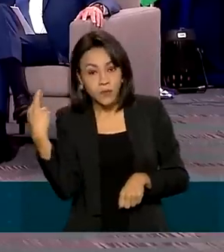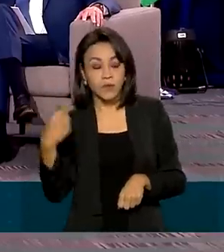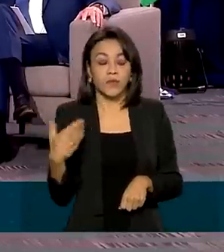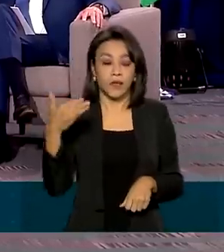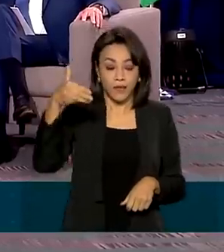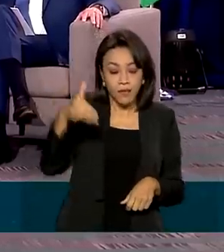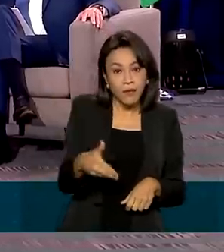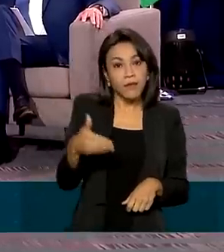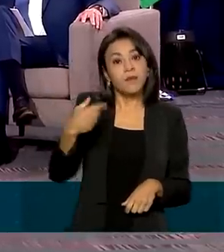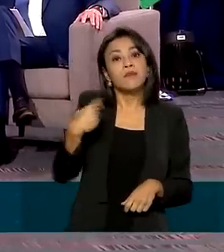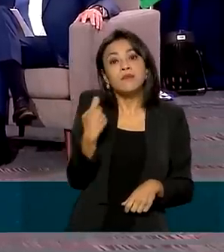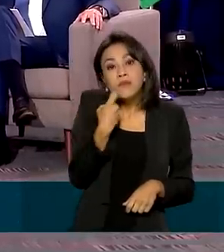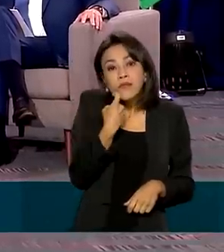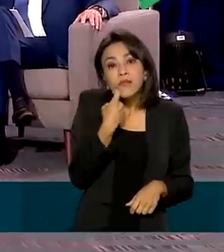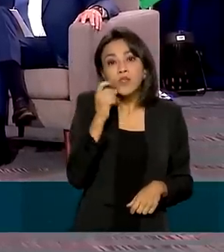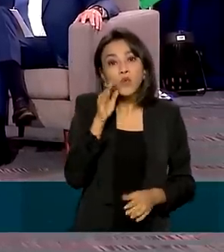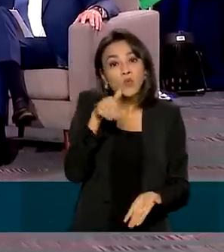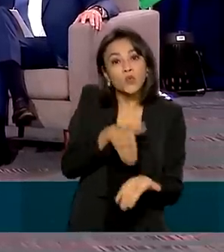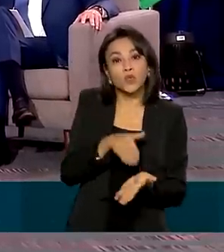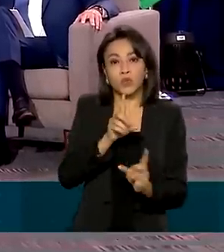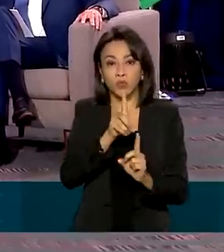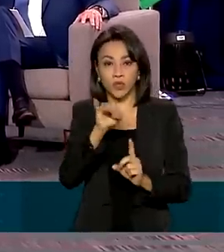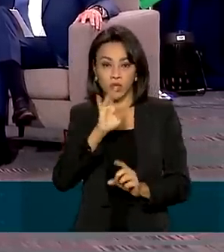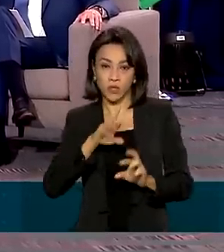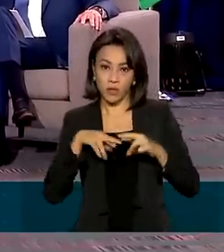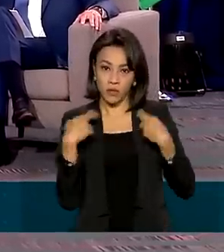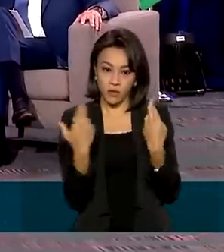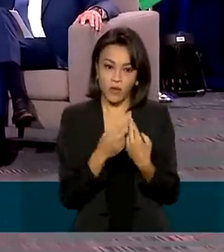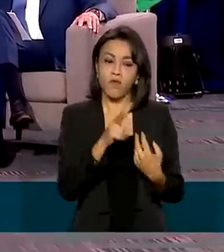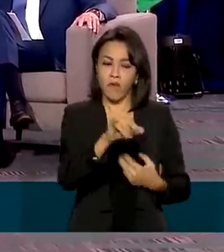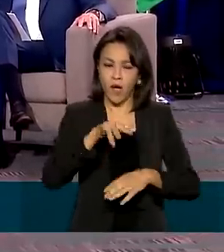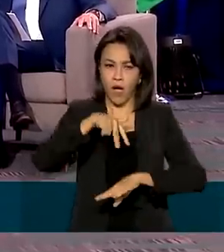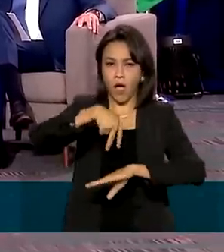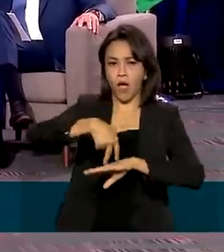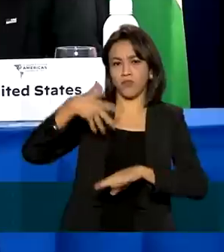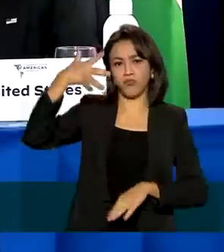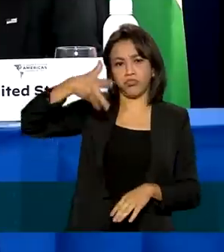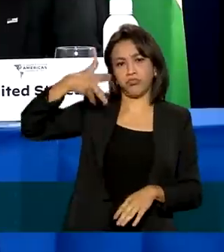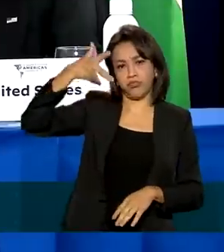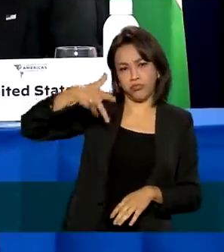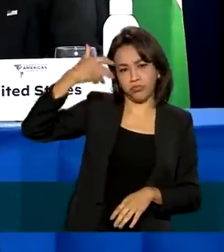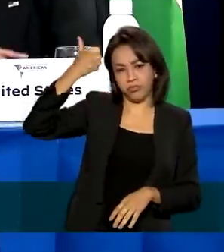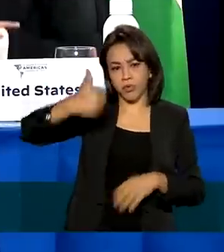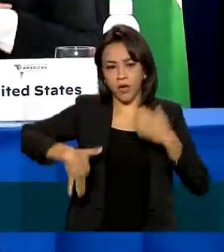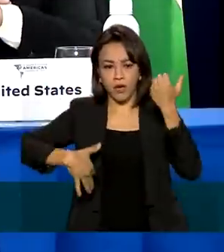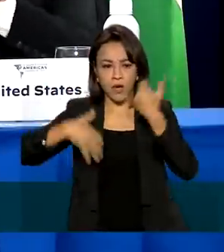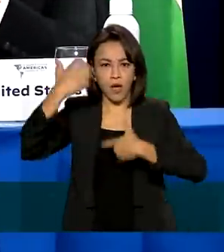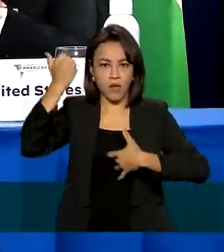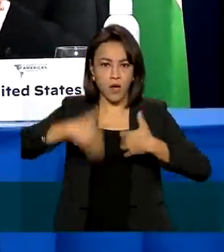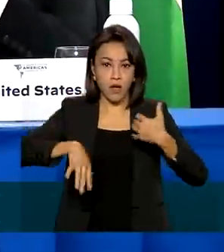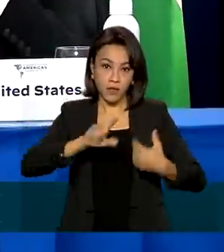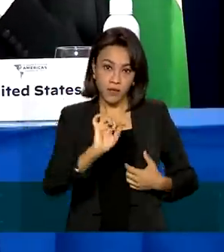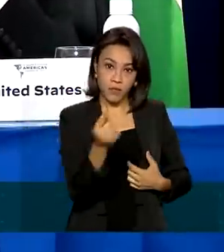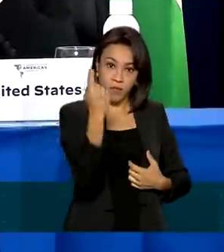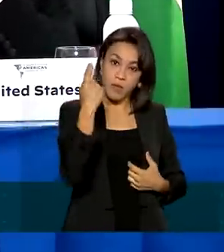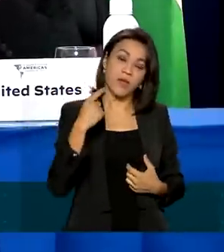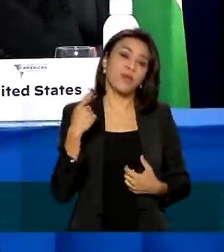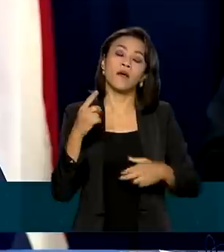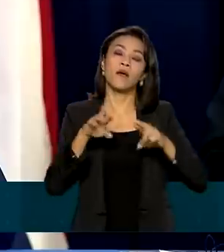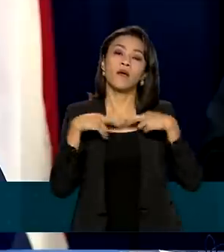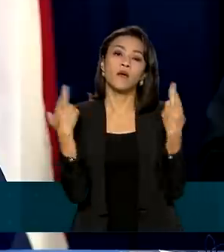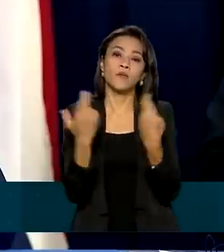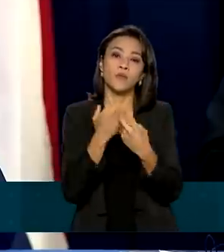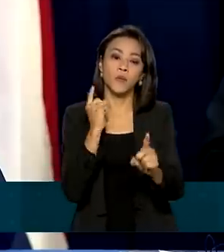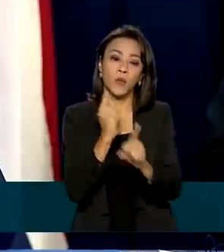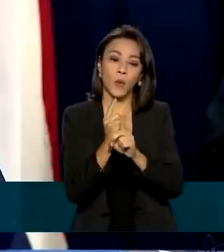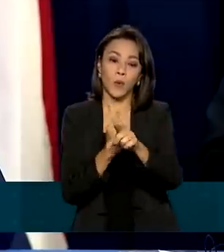sexta-feira, no último dia da cúpula, o presidente Jair Bolsonaro fará um discurso aos líderes. Na primeira sessão do encontro nesta quinta-feira,